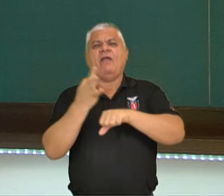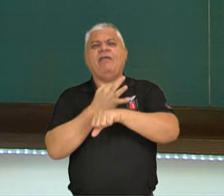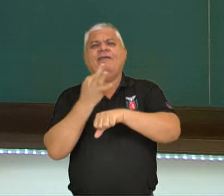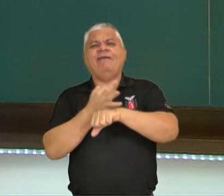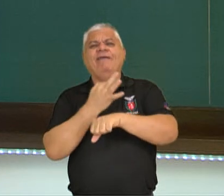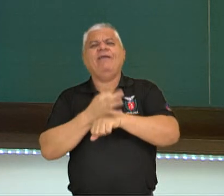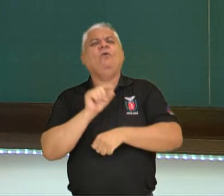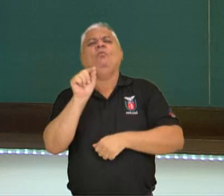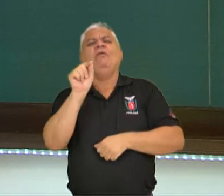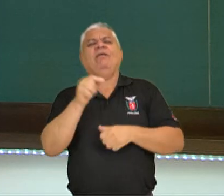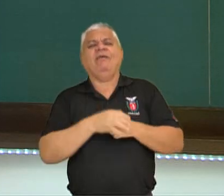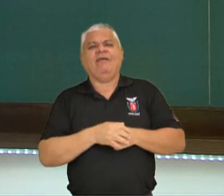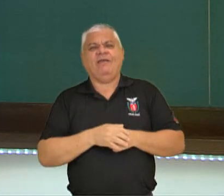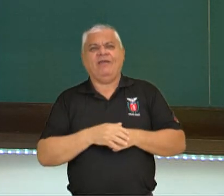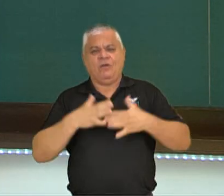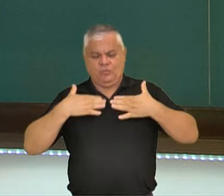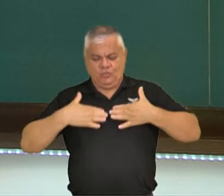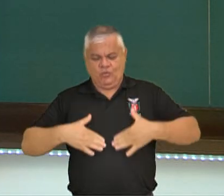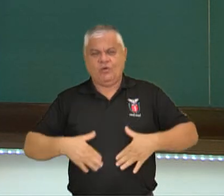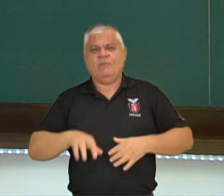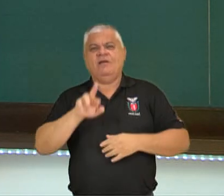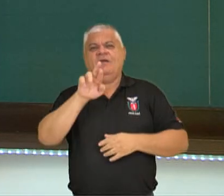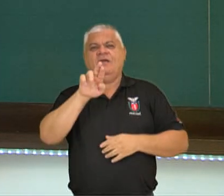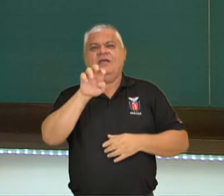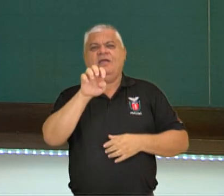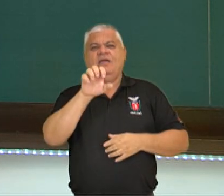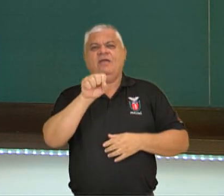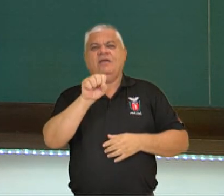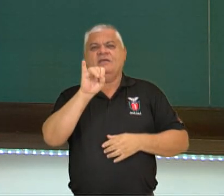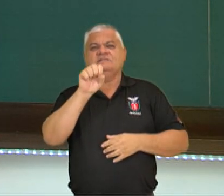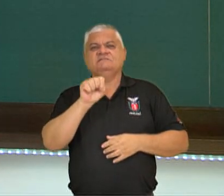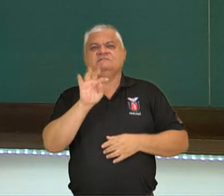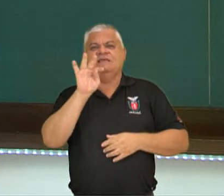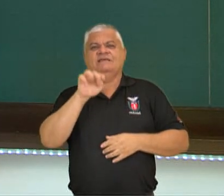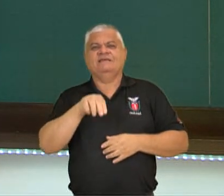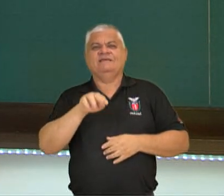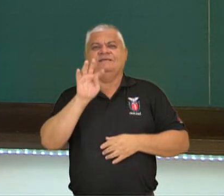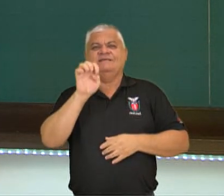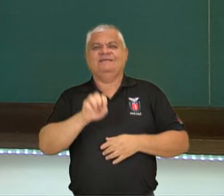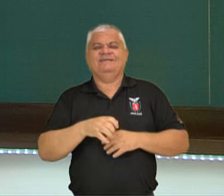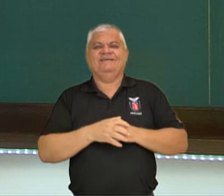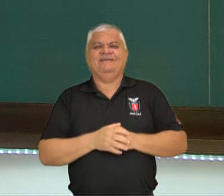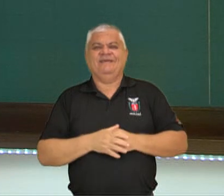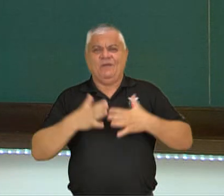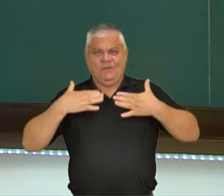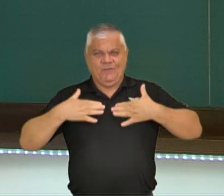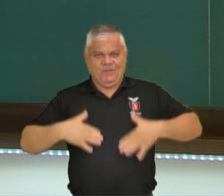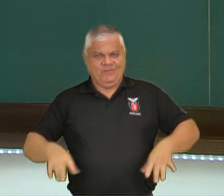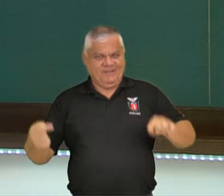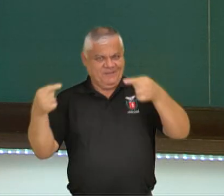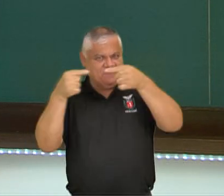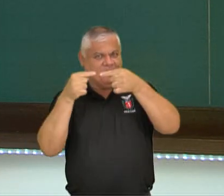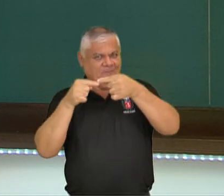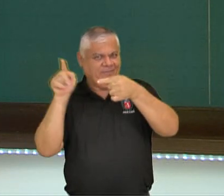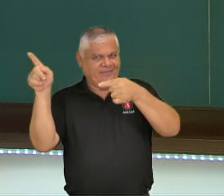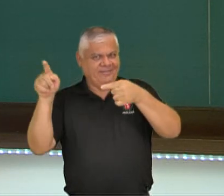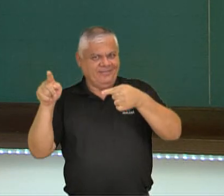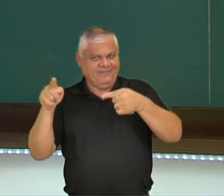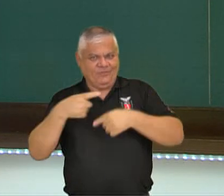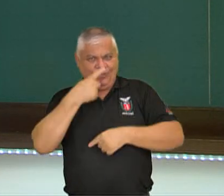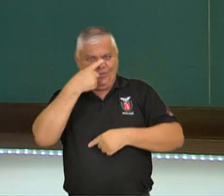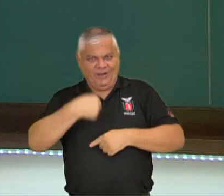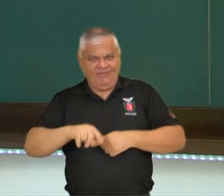será que o nosso GIF aqui, ó, nosso elefantinho ali pulando corda, será que o corpo dele tem ali característica de um